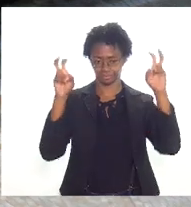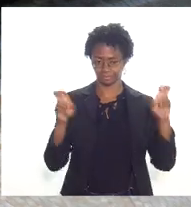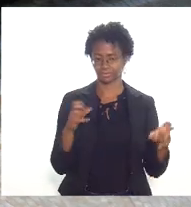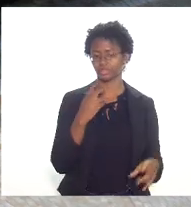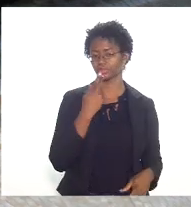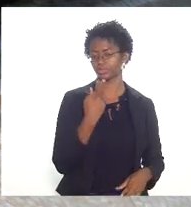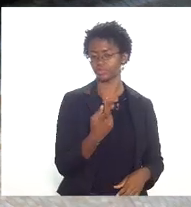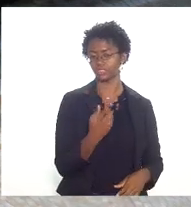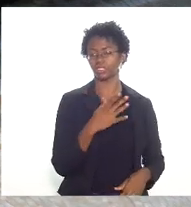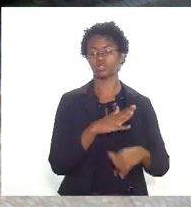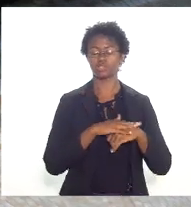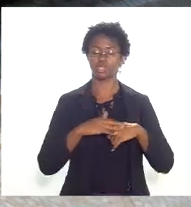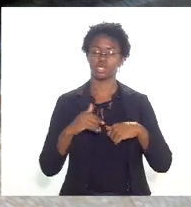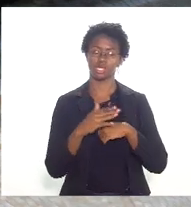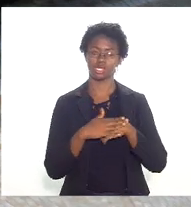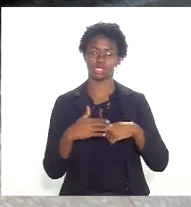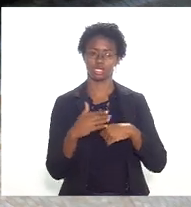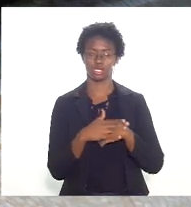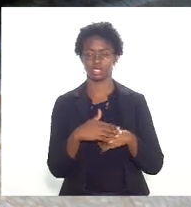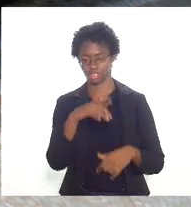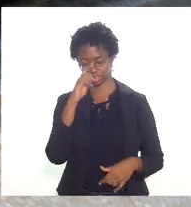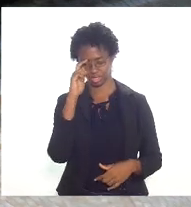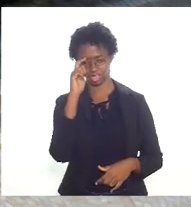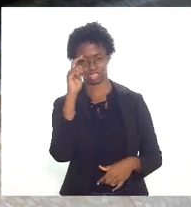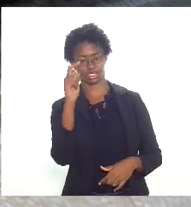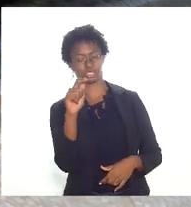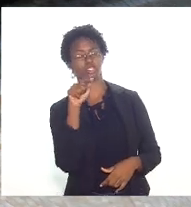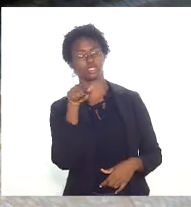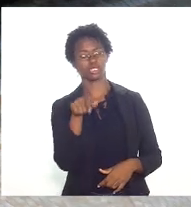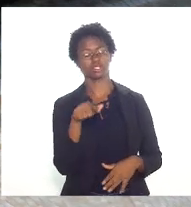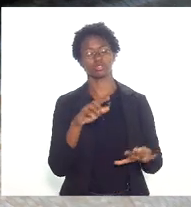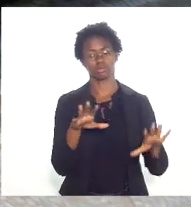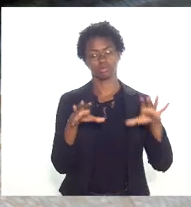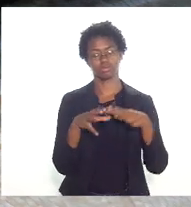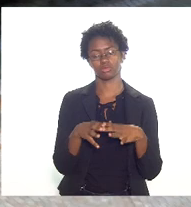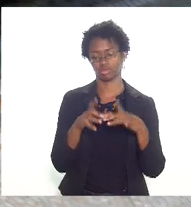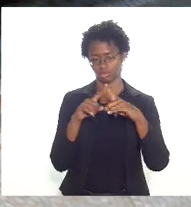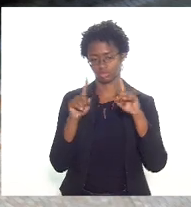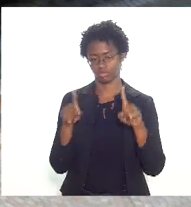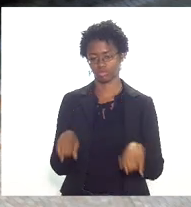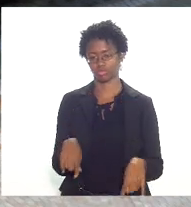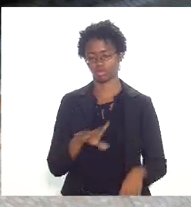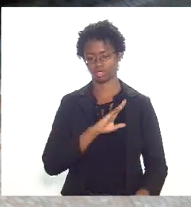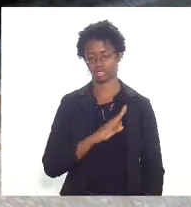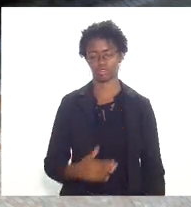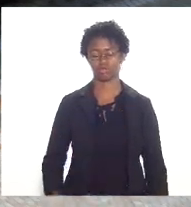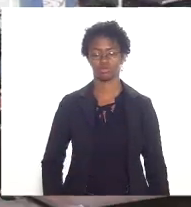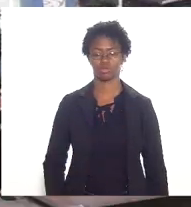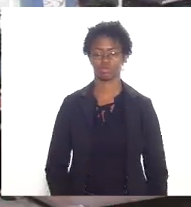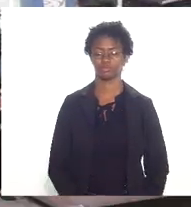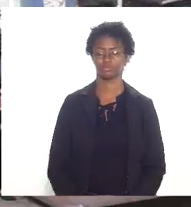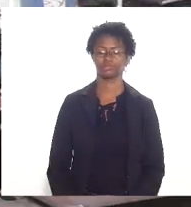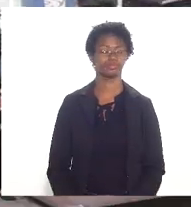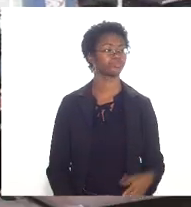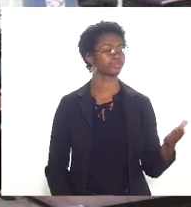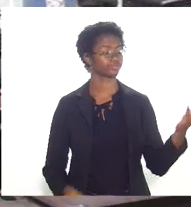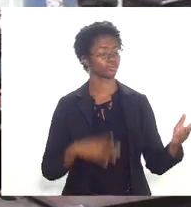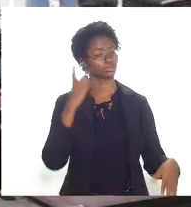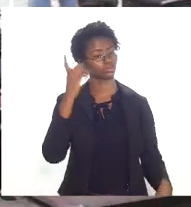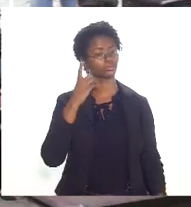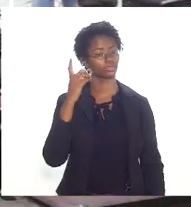tocado com muito carinho e com muita atenção pela comissão de servidores públicos da Assembleia Legislativa Obrigado Presidente pela ordem deputada